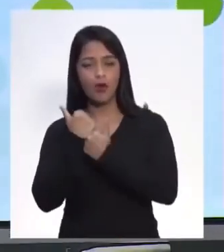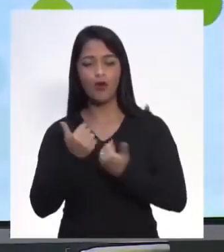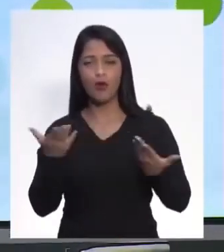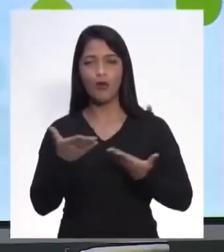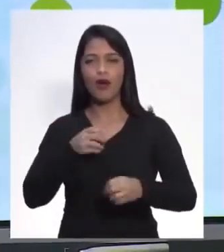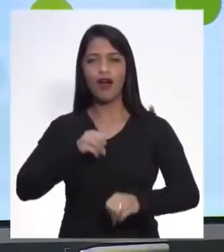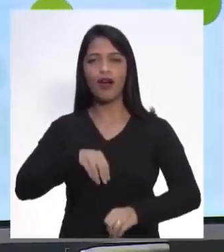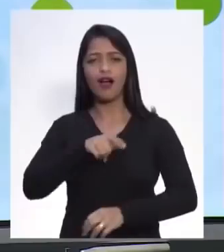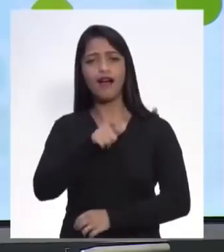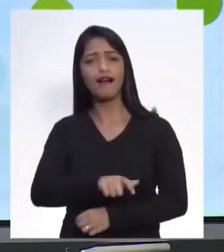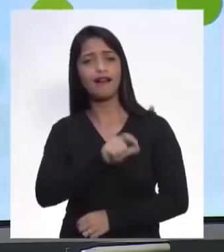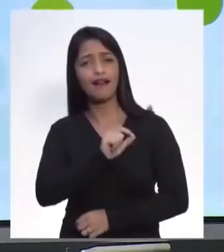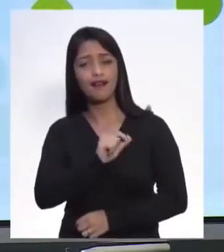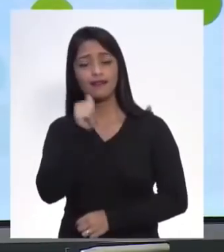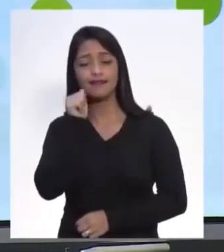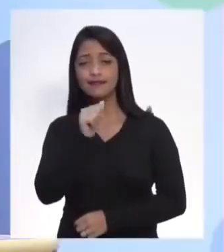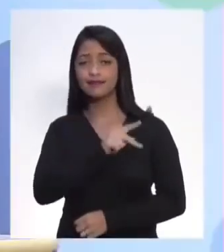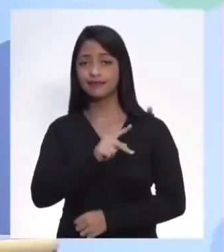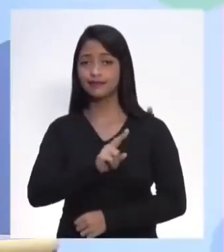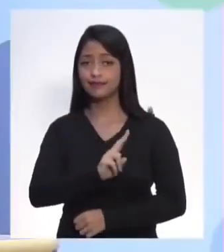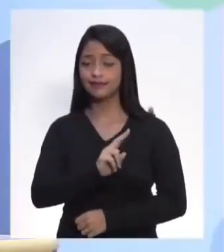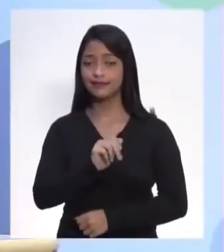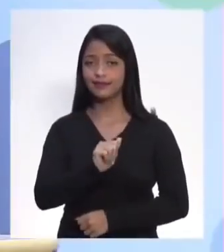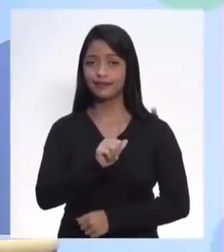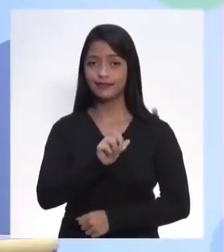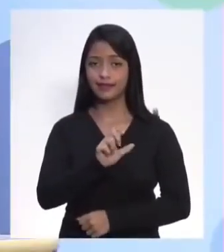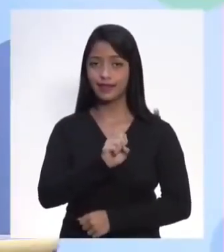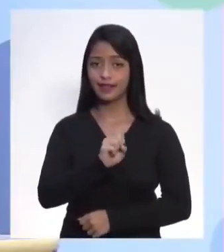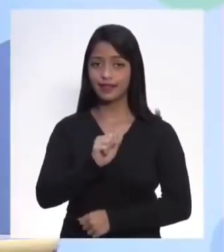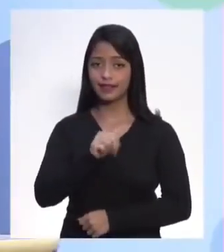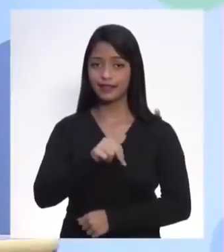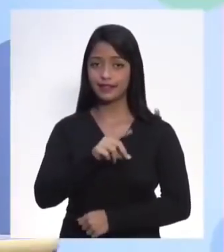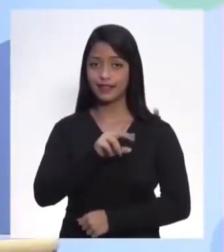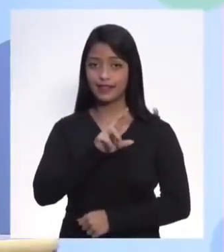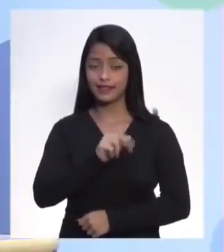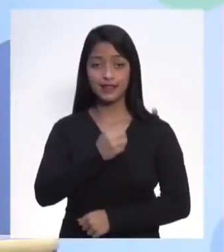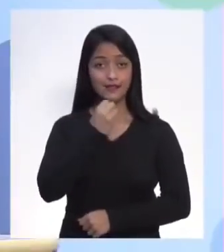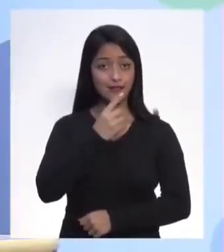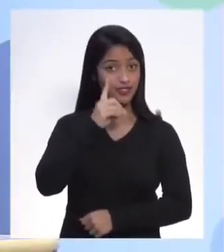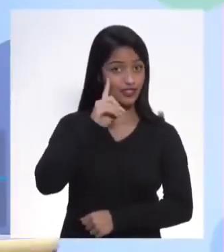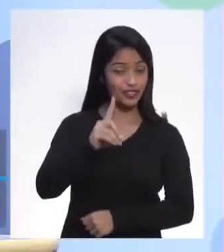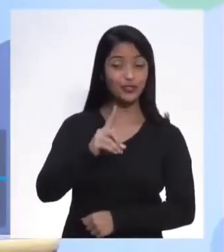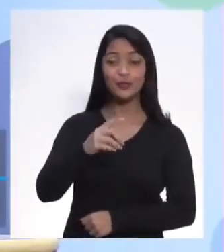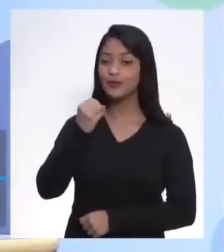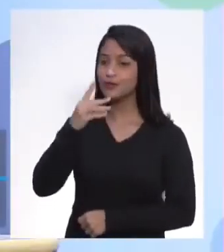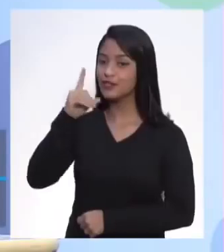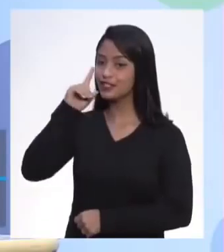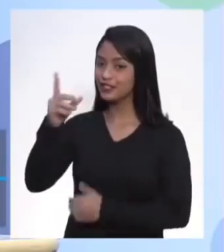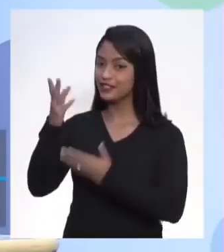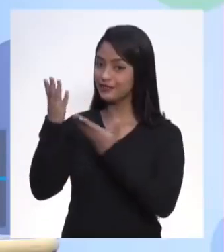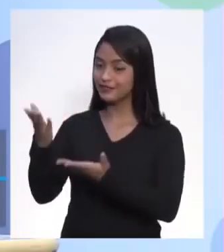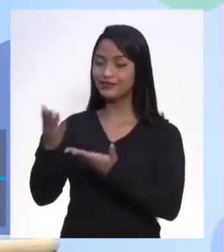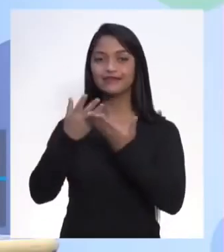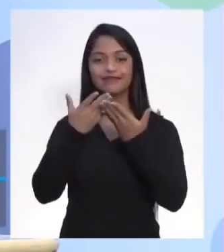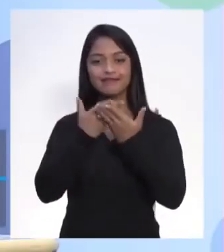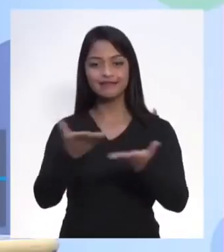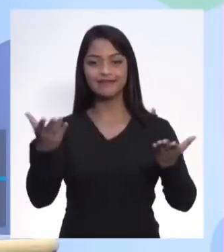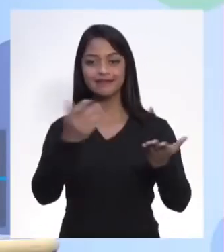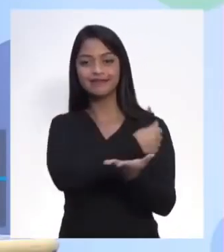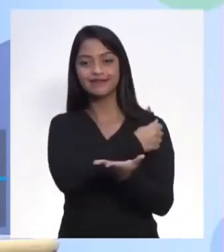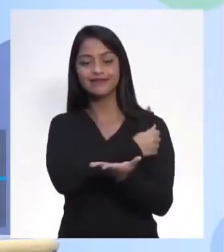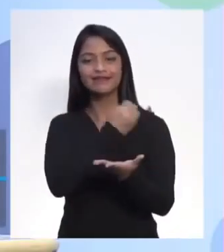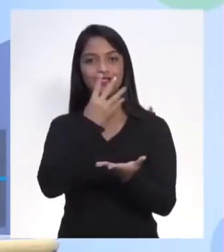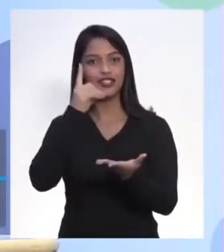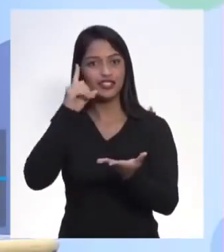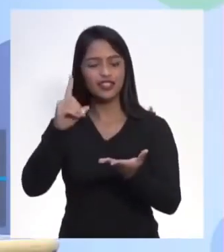forte, professora Alessandra. Bom dia, Alessandra. Bom dia, Osmar. Bom dia, alunos. Bem-vindos à nossa aula. Já tem vários bom